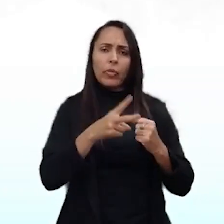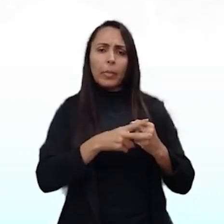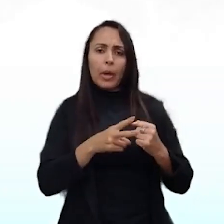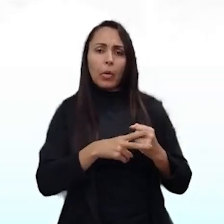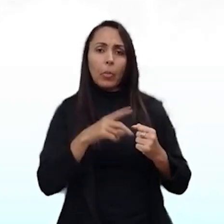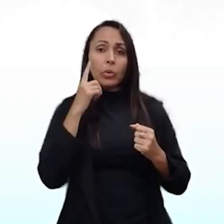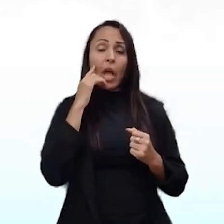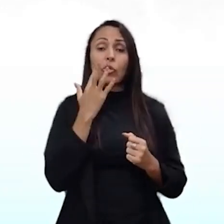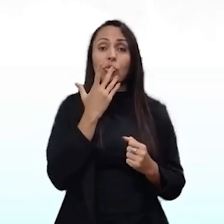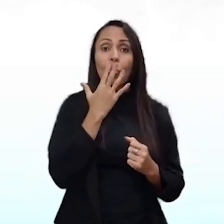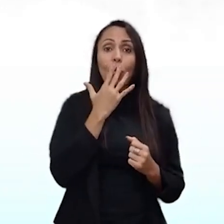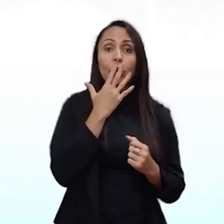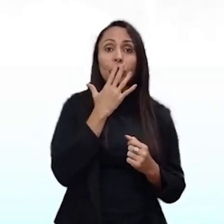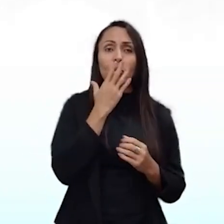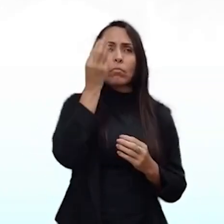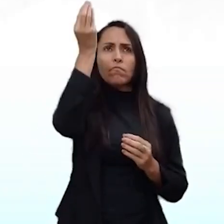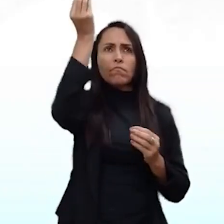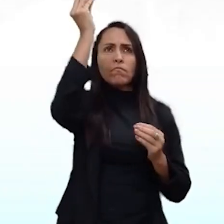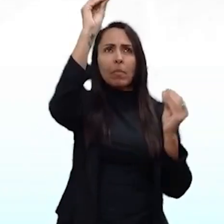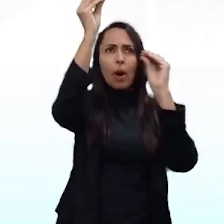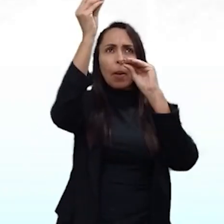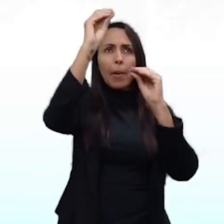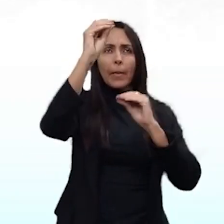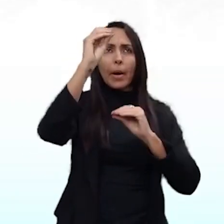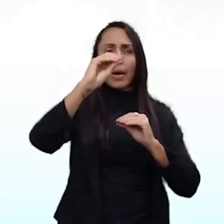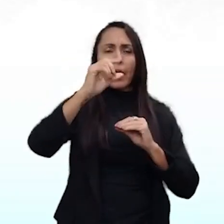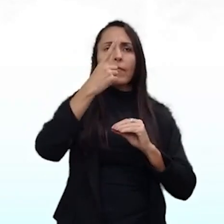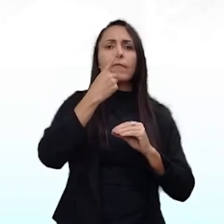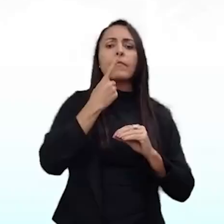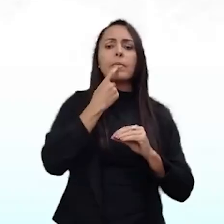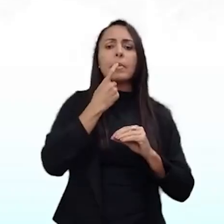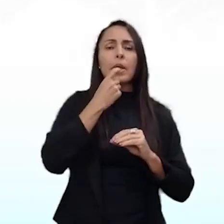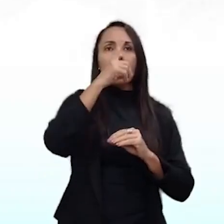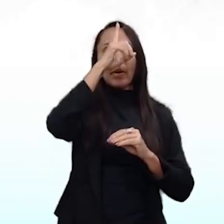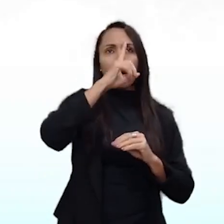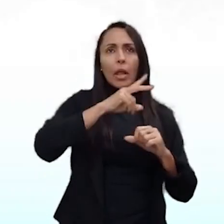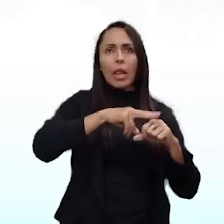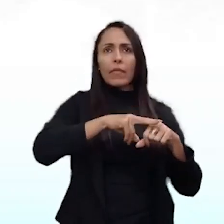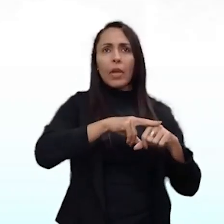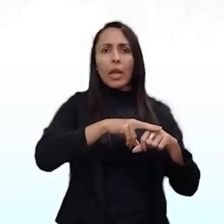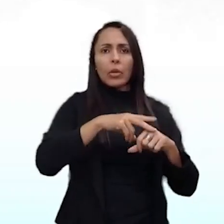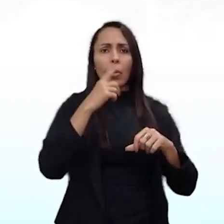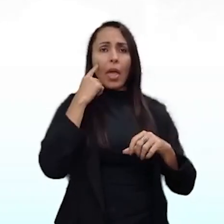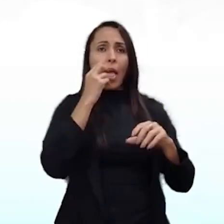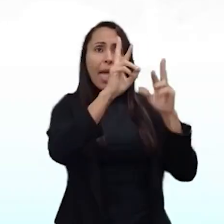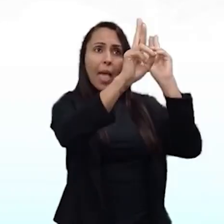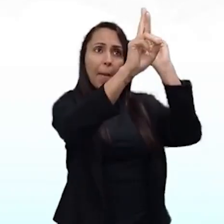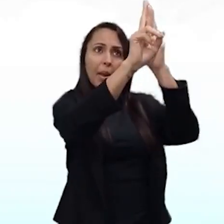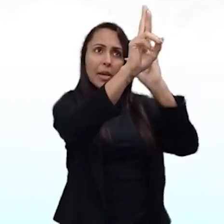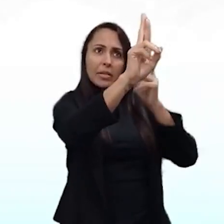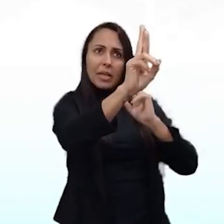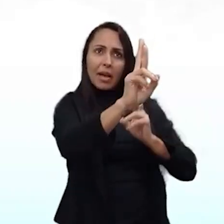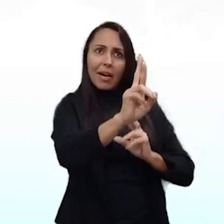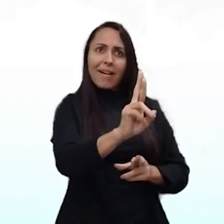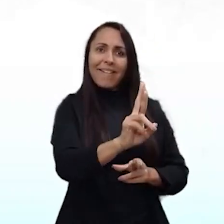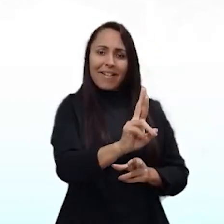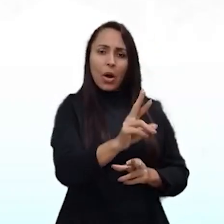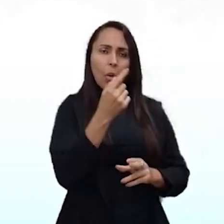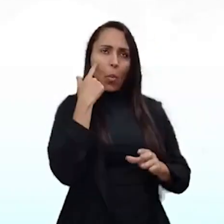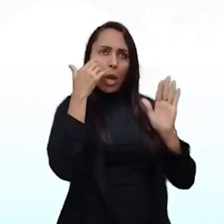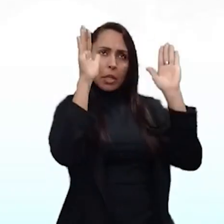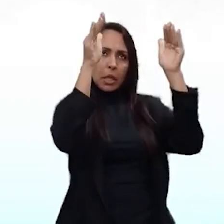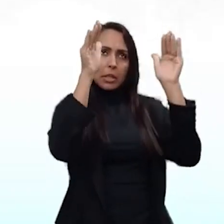as cores, não é, vai representar uma intencionalidade. A cor